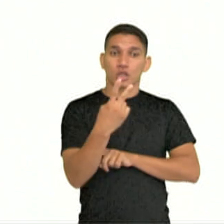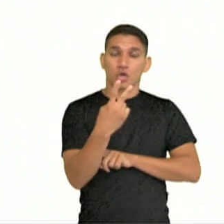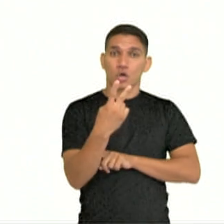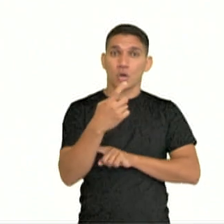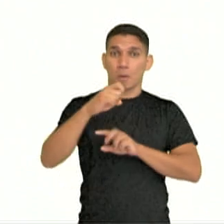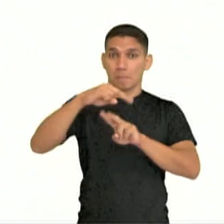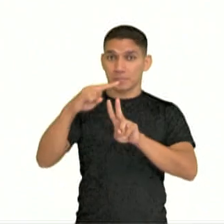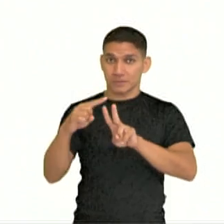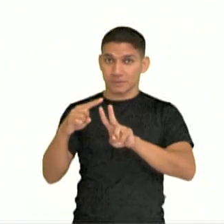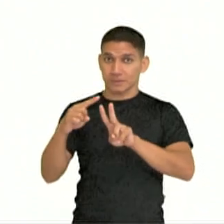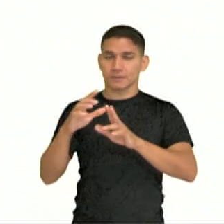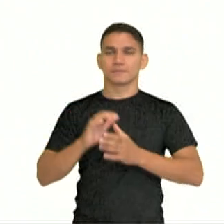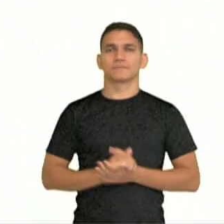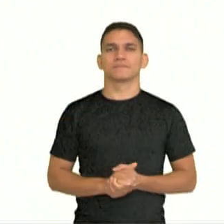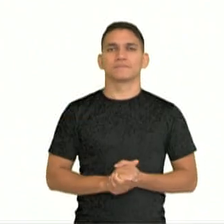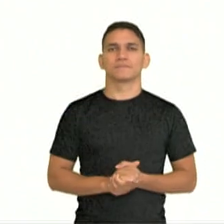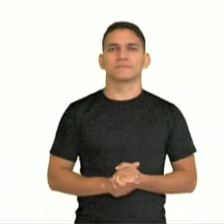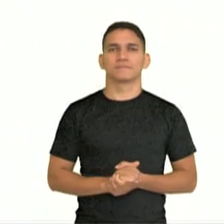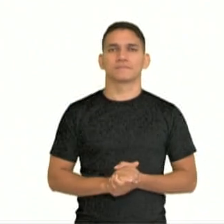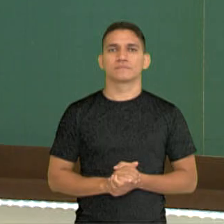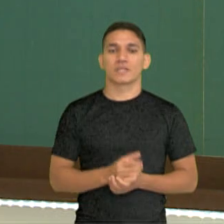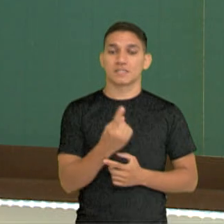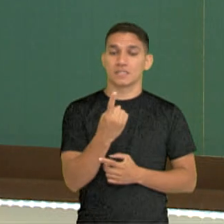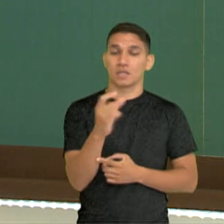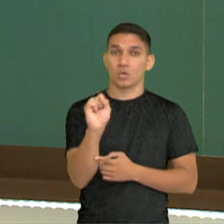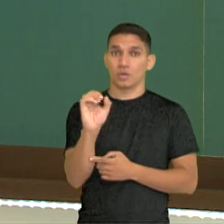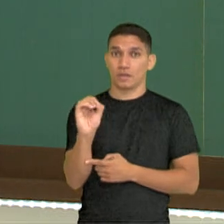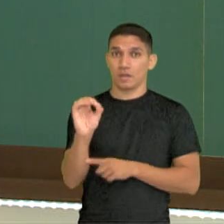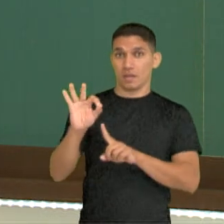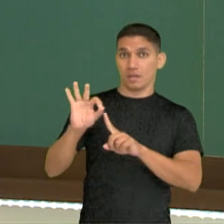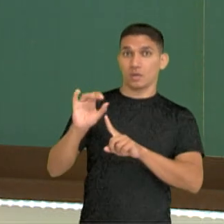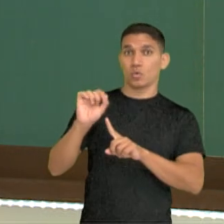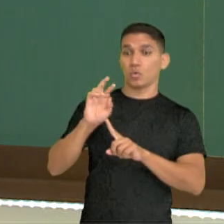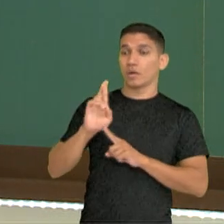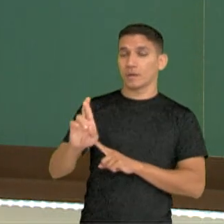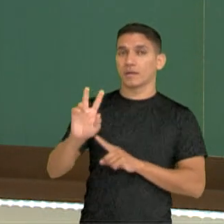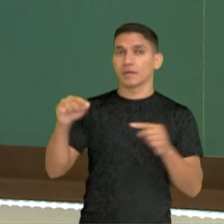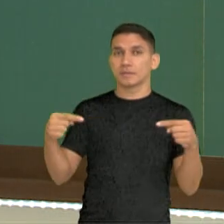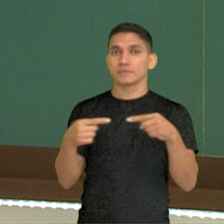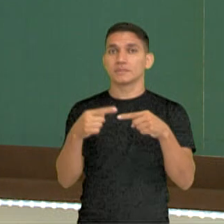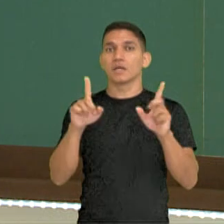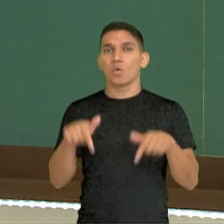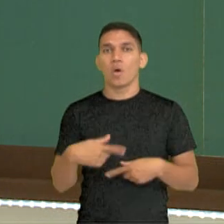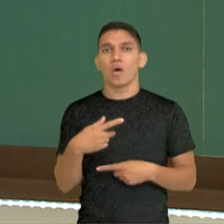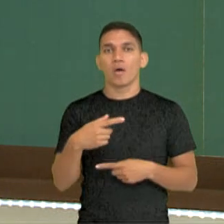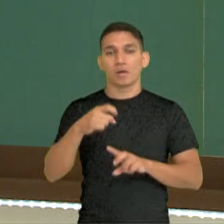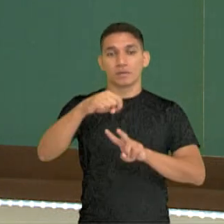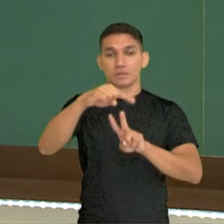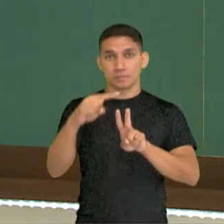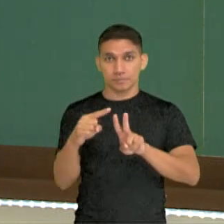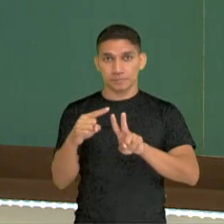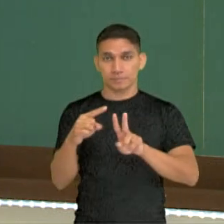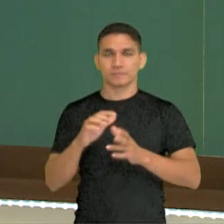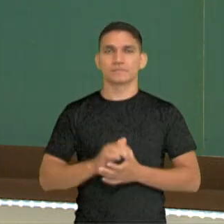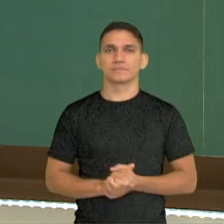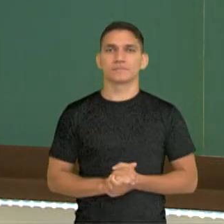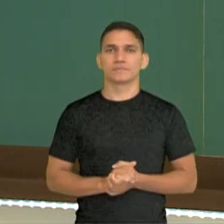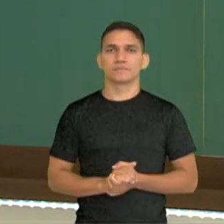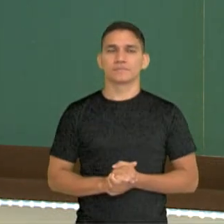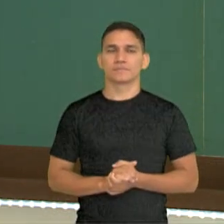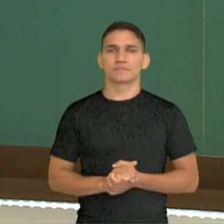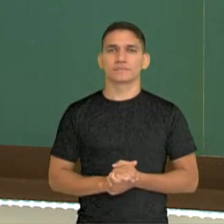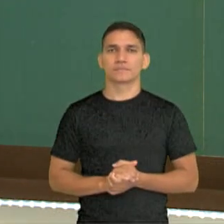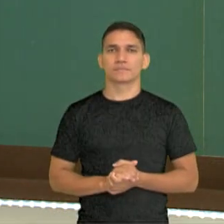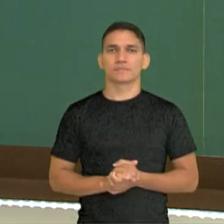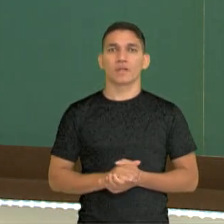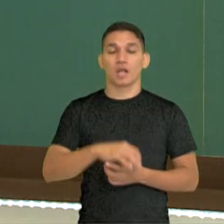em radianos. O ângulo de 180 graus equivale ao ângulo de π em radianos. O ângulo de